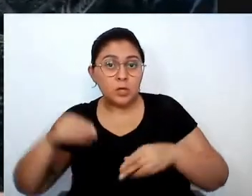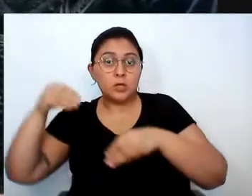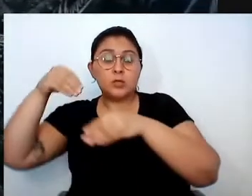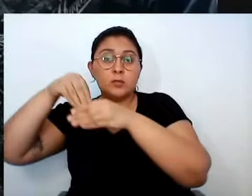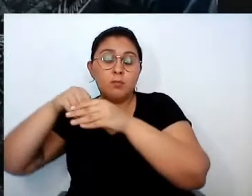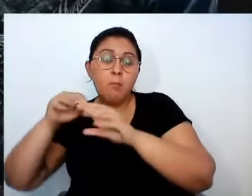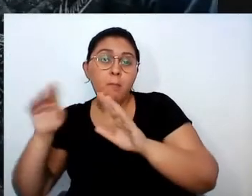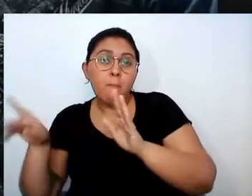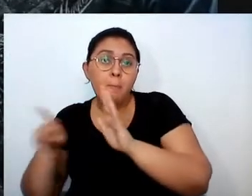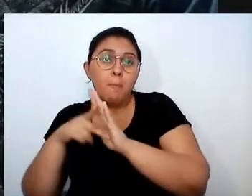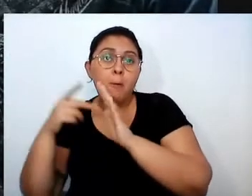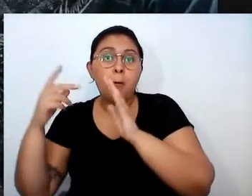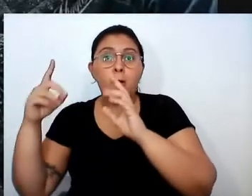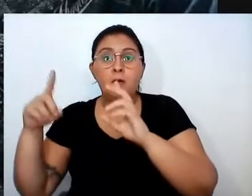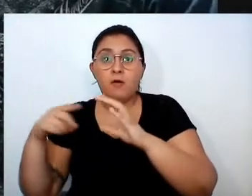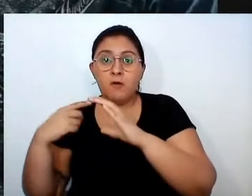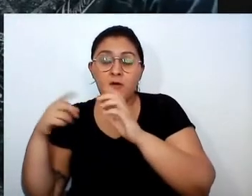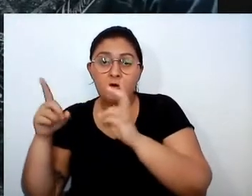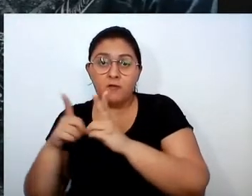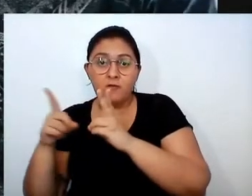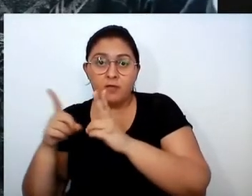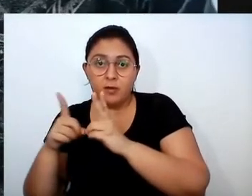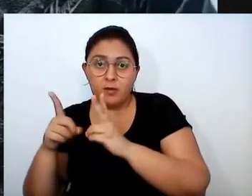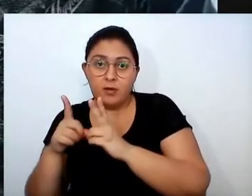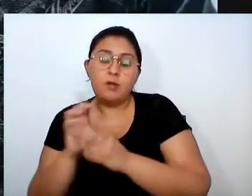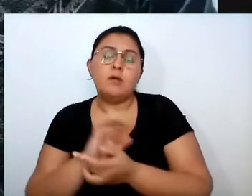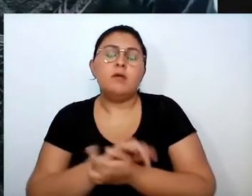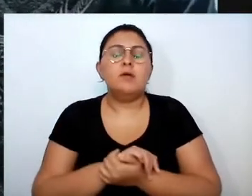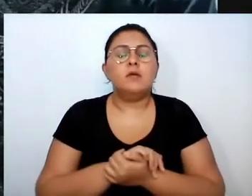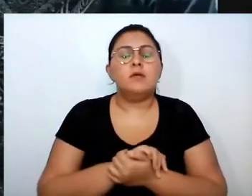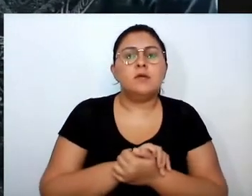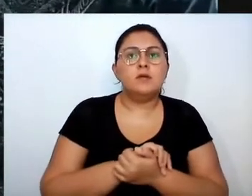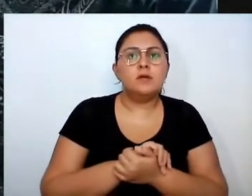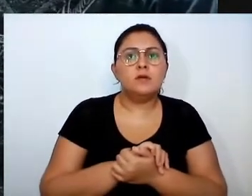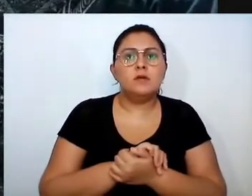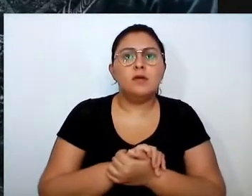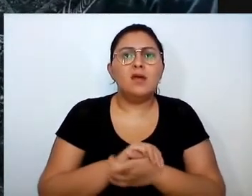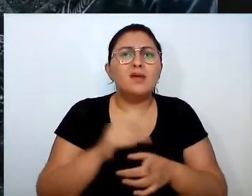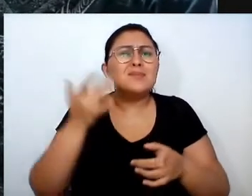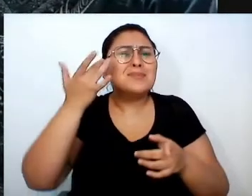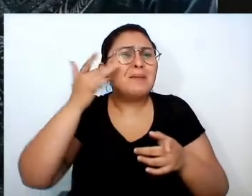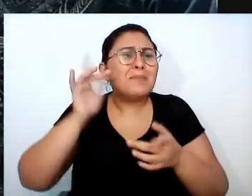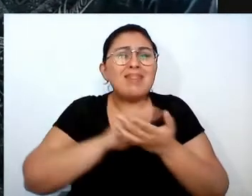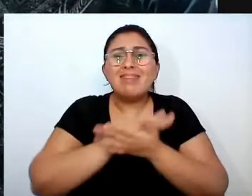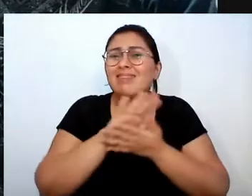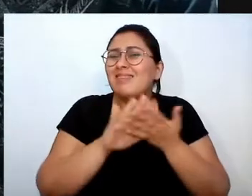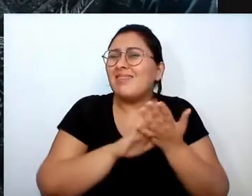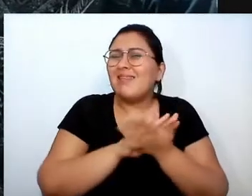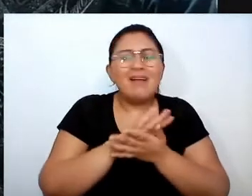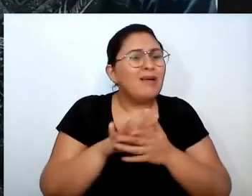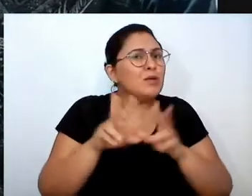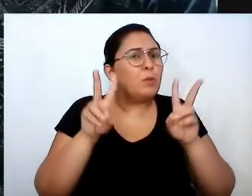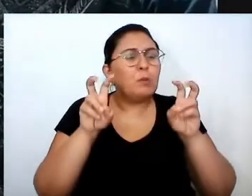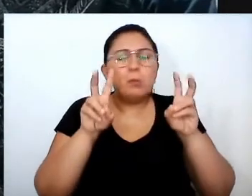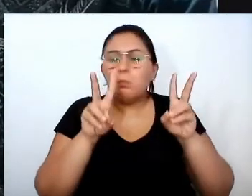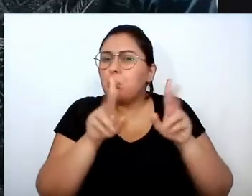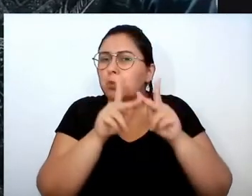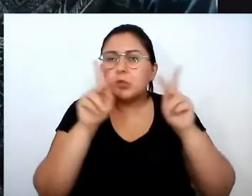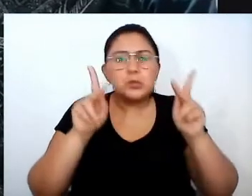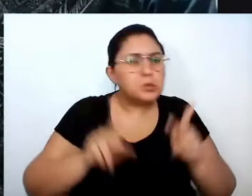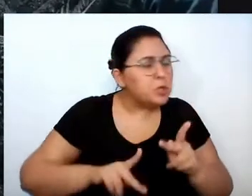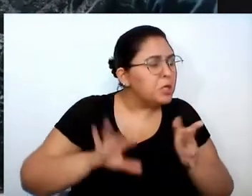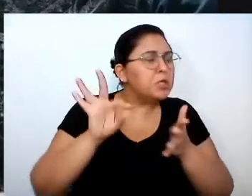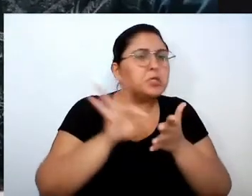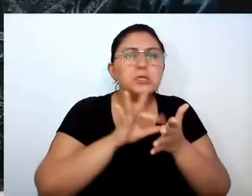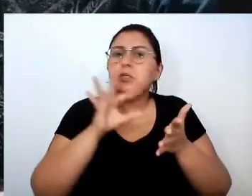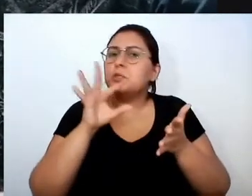carro toda semana, toda segunda-feira, para buscar os alunos para ir. E eu não sabia nada de prazo de inscrição nem nada. E